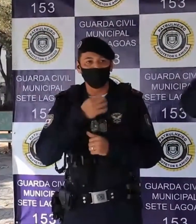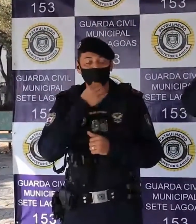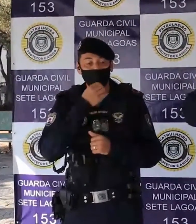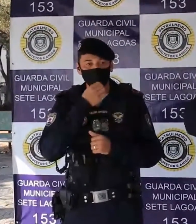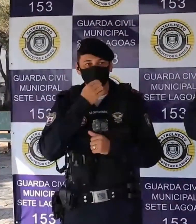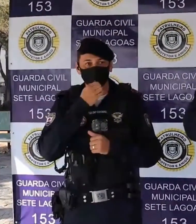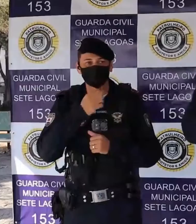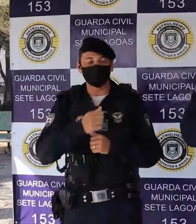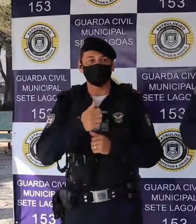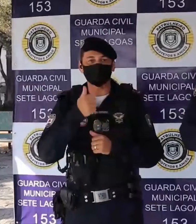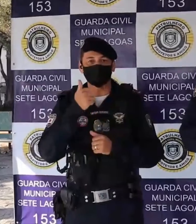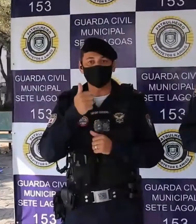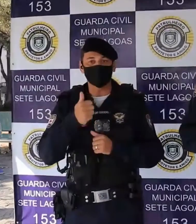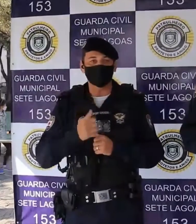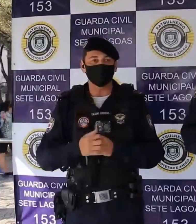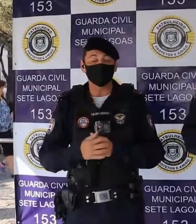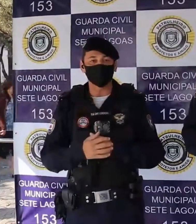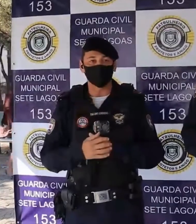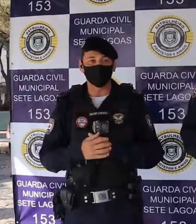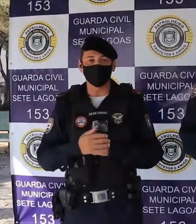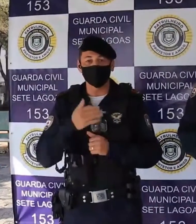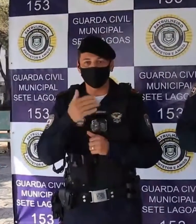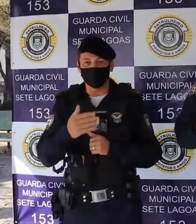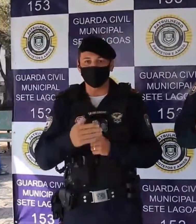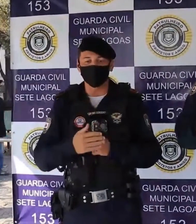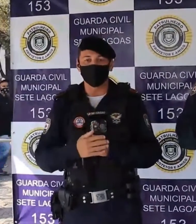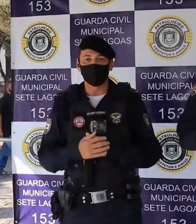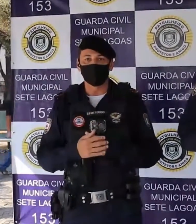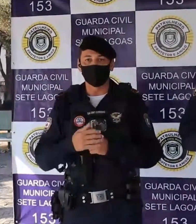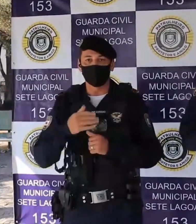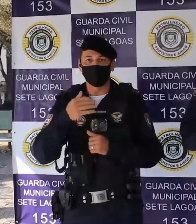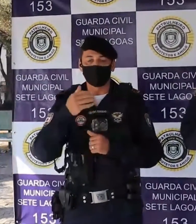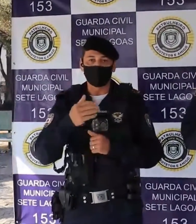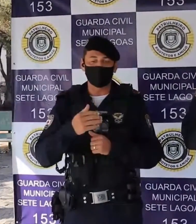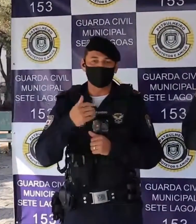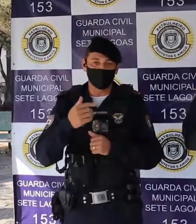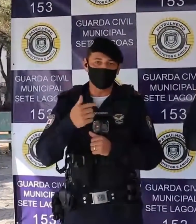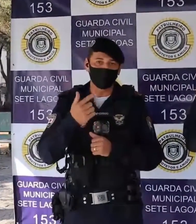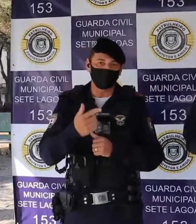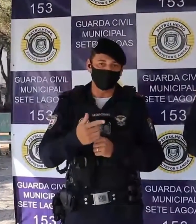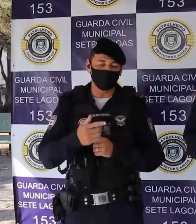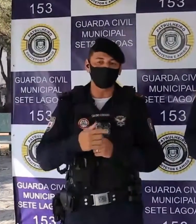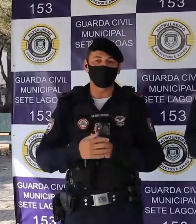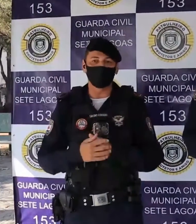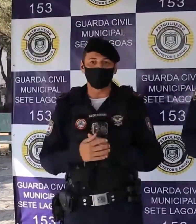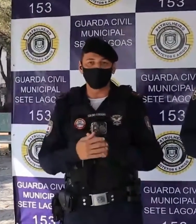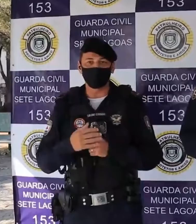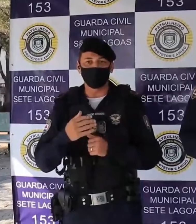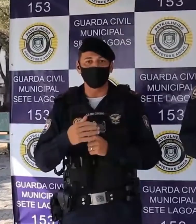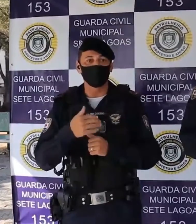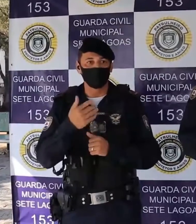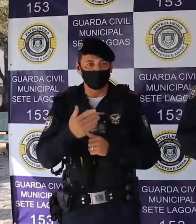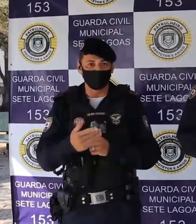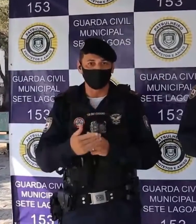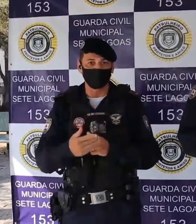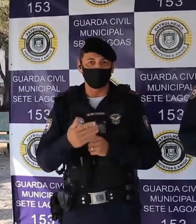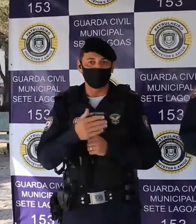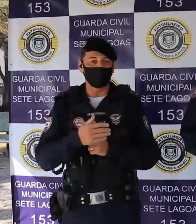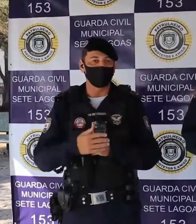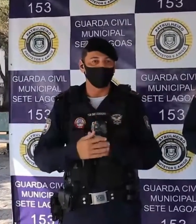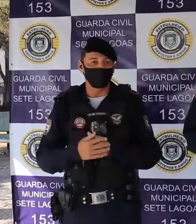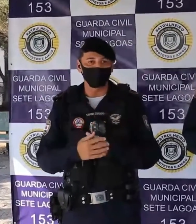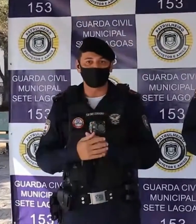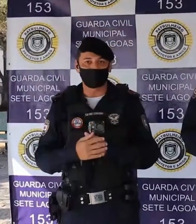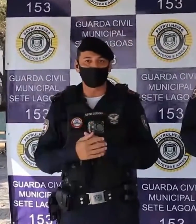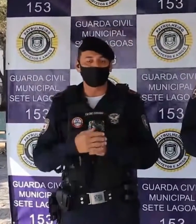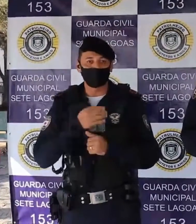ano voltado para essa educação de todos. Então contamos com a compreensão de todos os munícipes